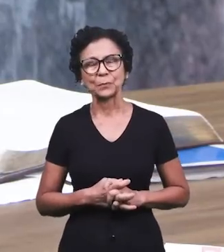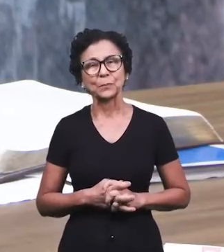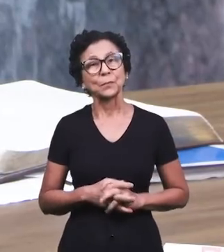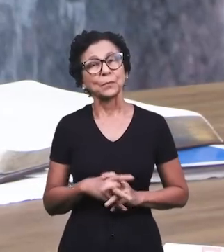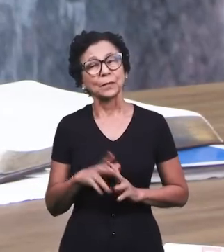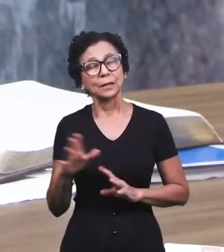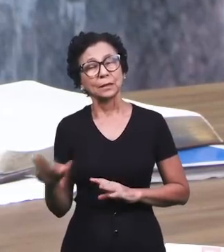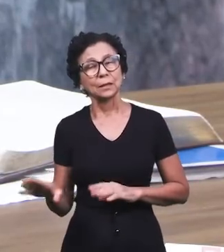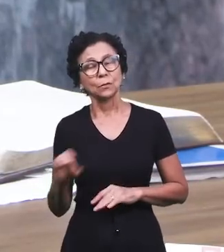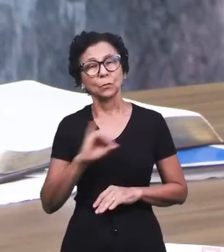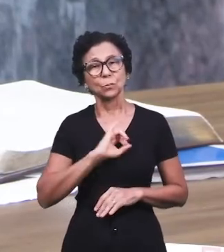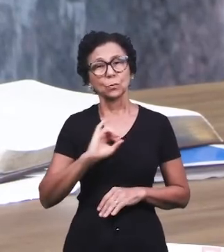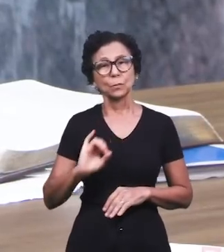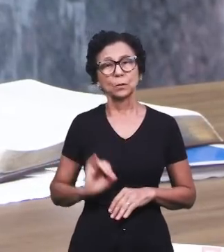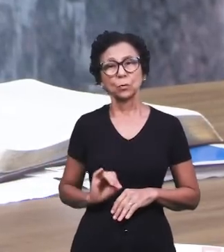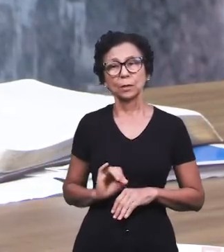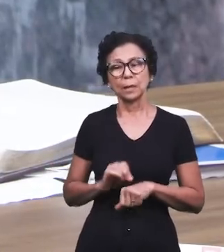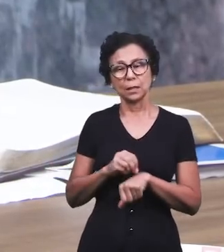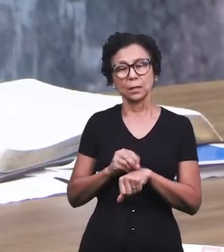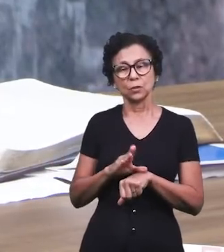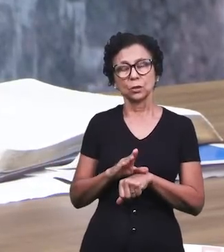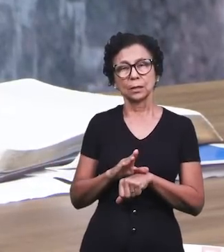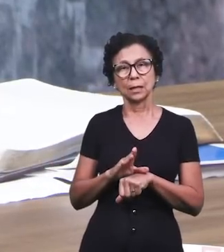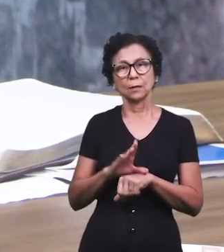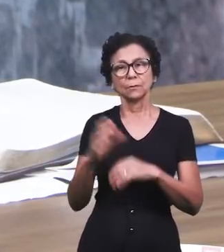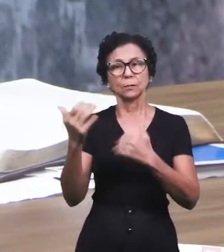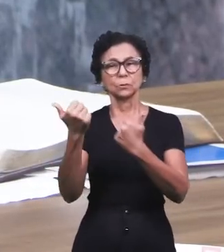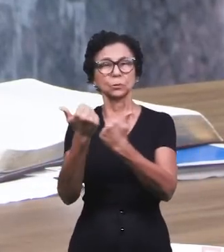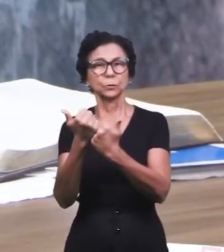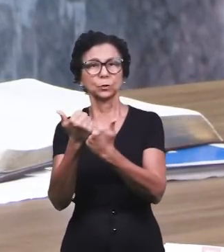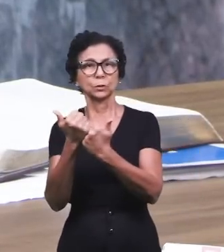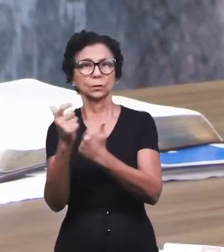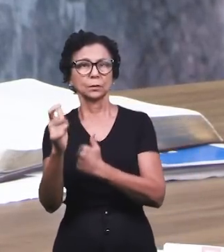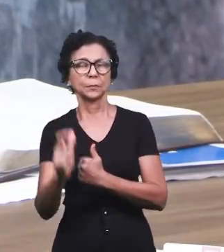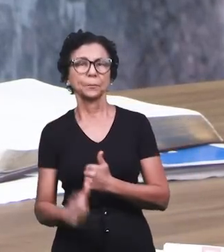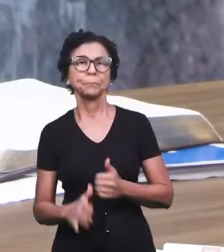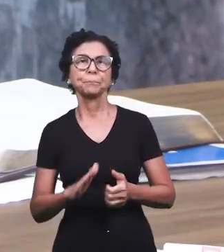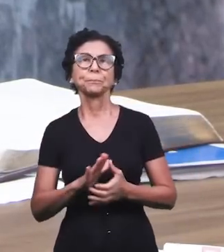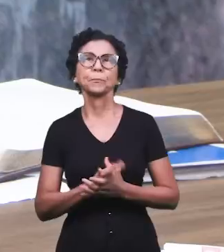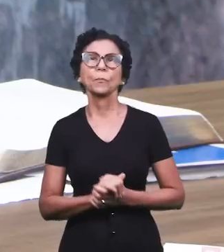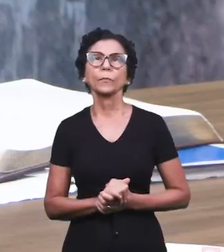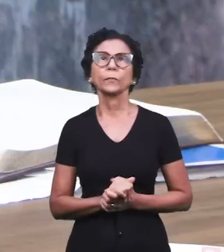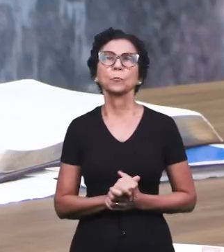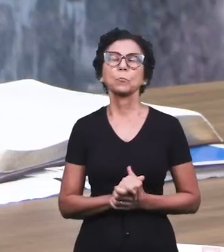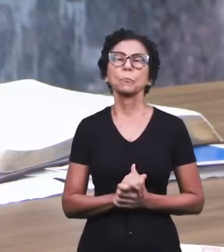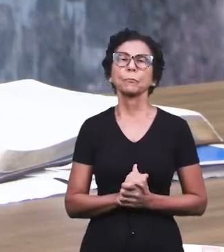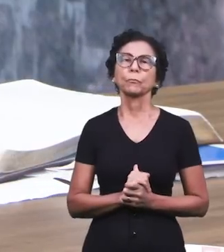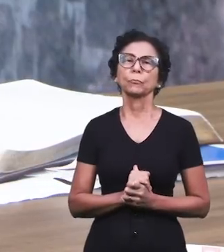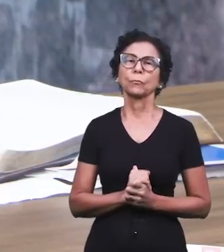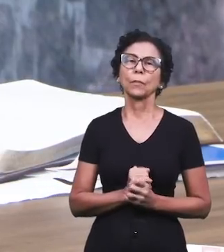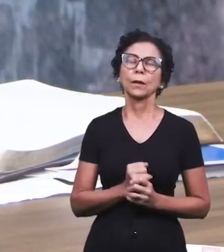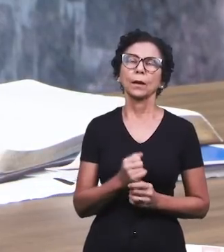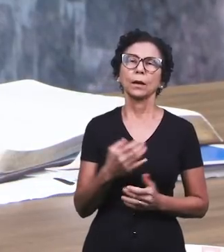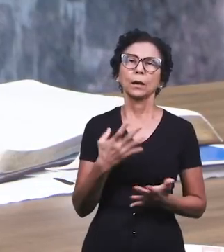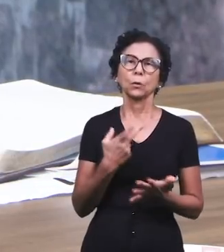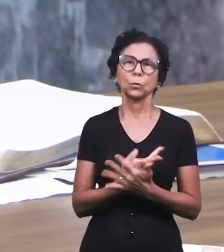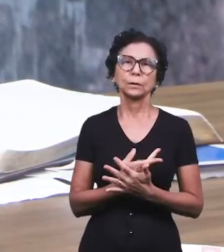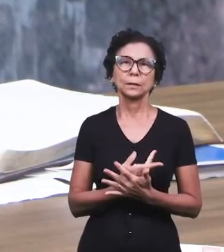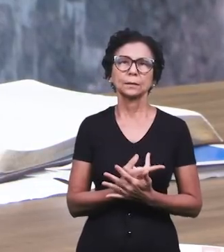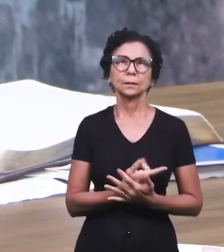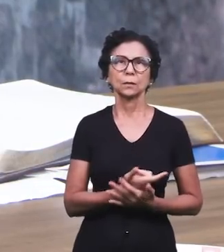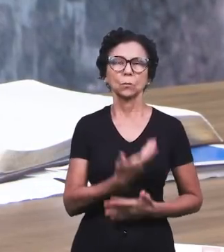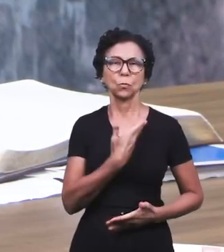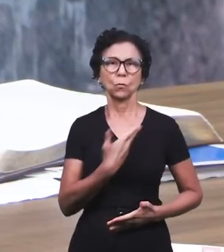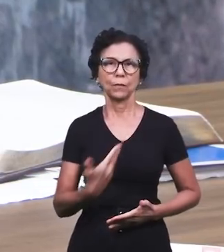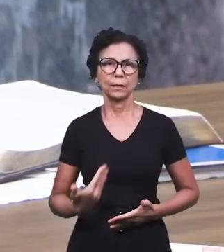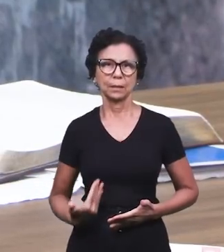seu sucessor. Então nós tivemos imperadores. Essa primeira dinastia, quando eu falo dinastia, é uma sequência de governantes que